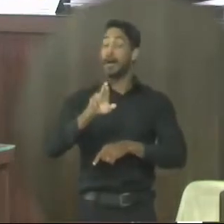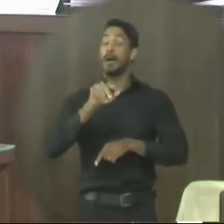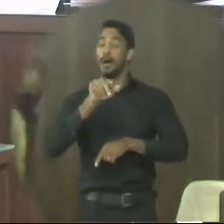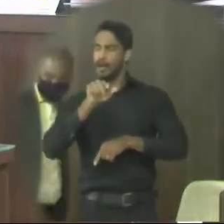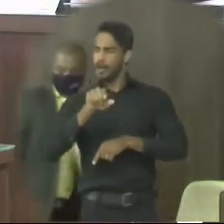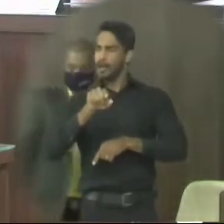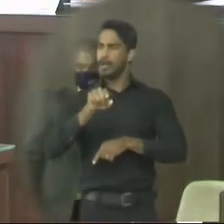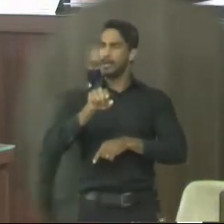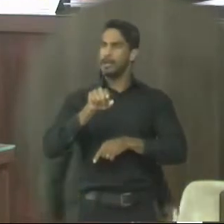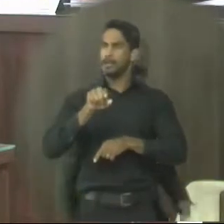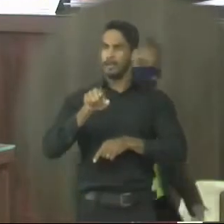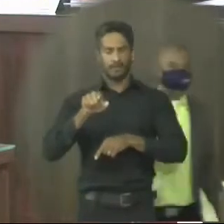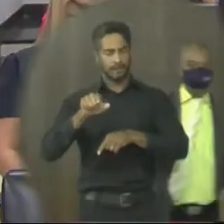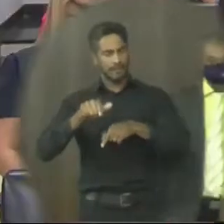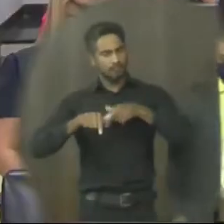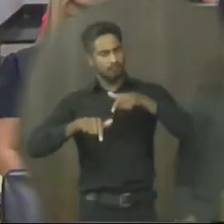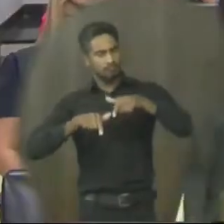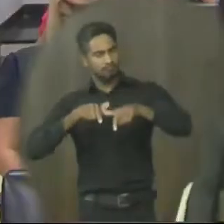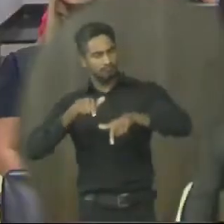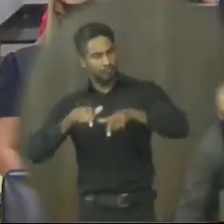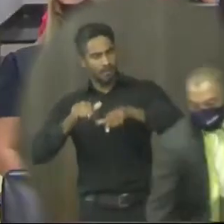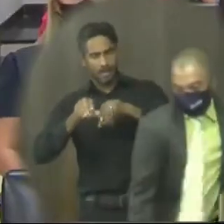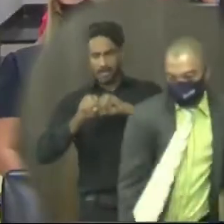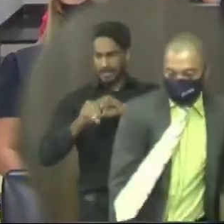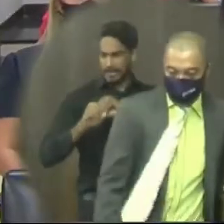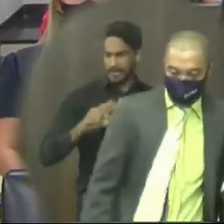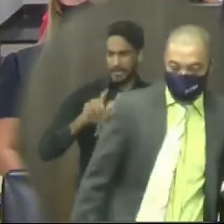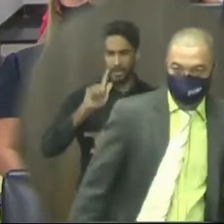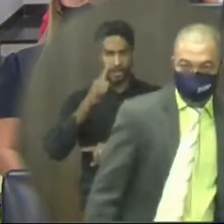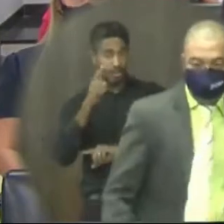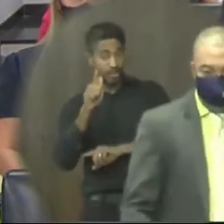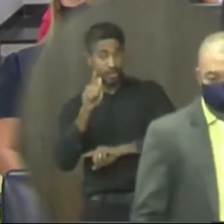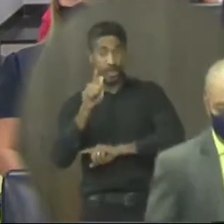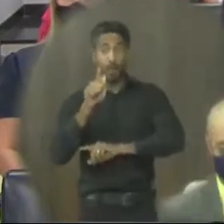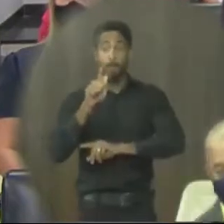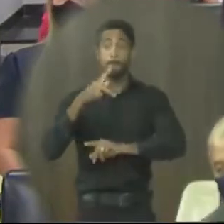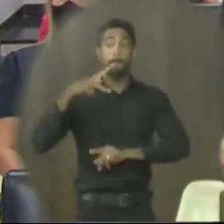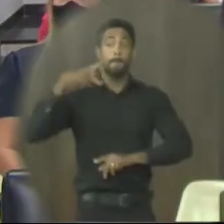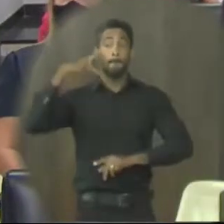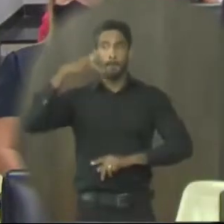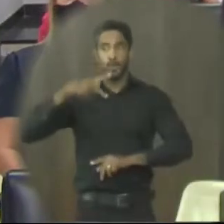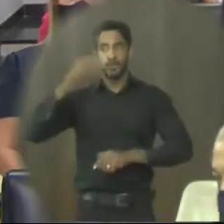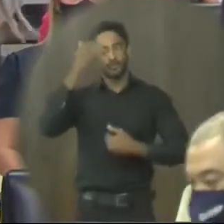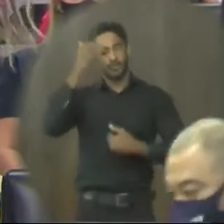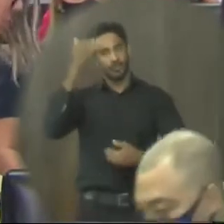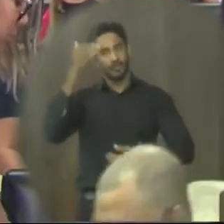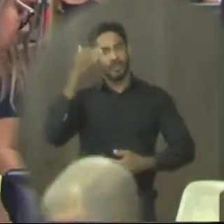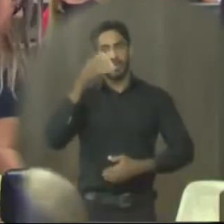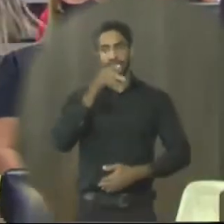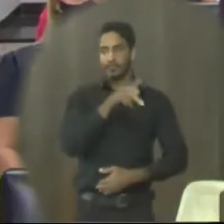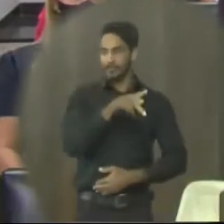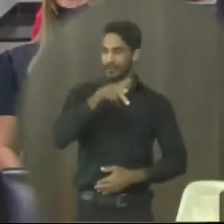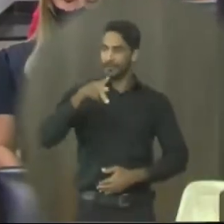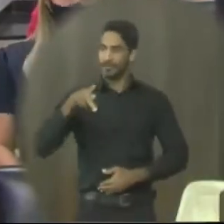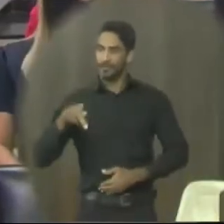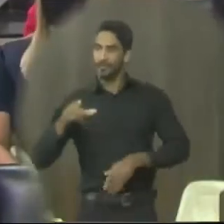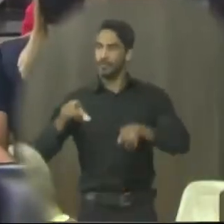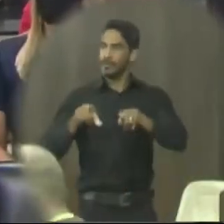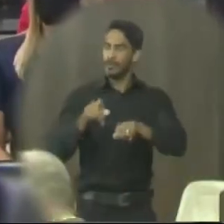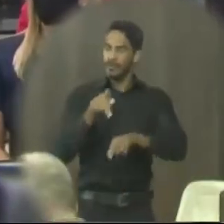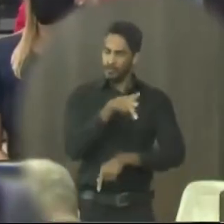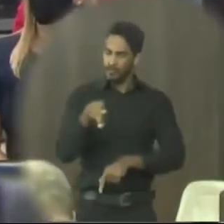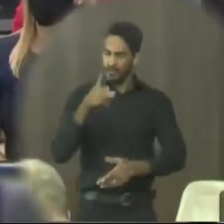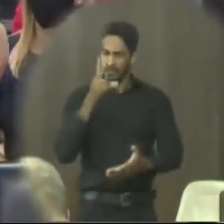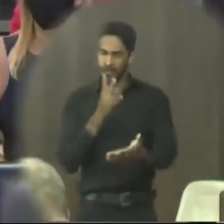que está fazendo esse trabalho aí com o tema em geopolítica. Obrigado, professor, obrigado pela sua presença. Esse professor que sempre